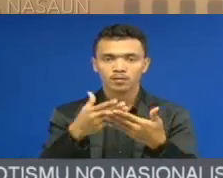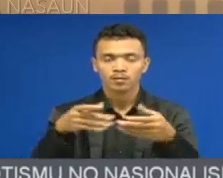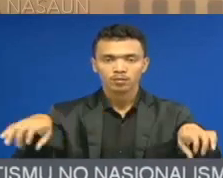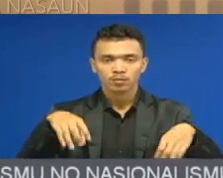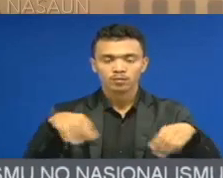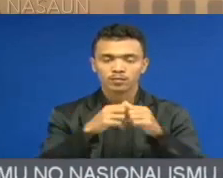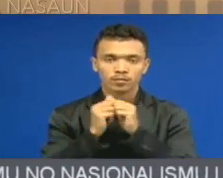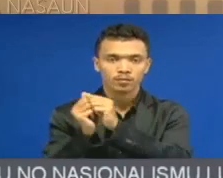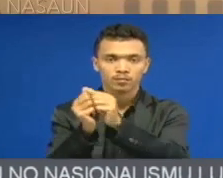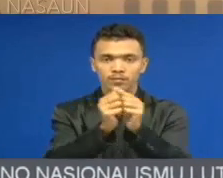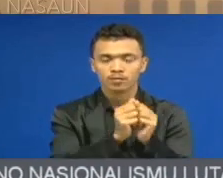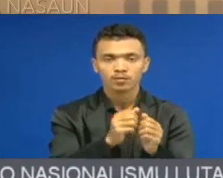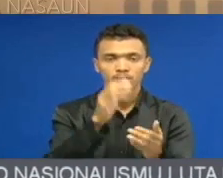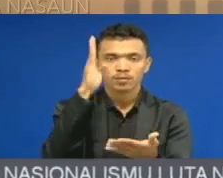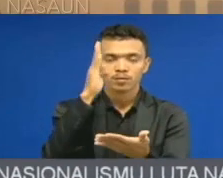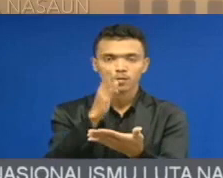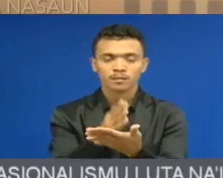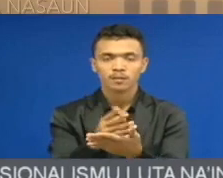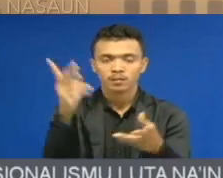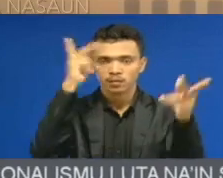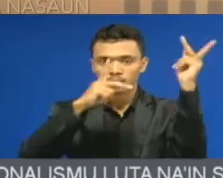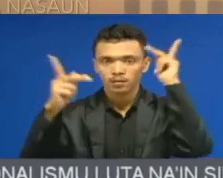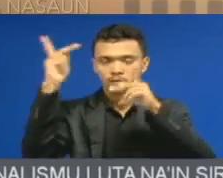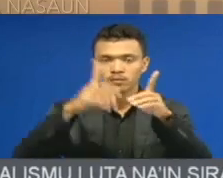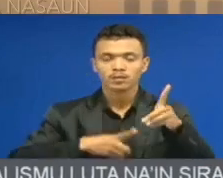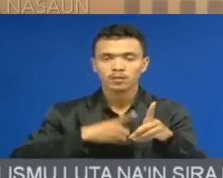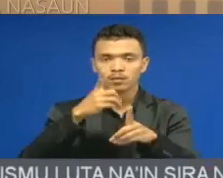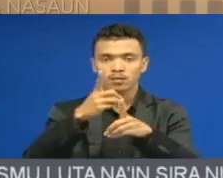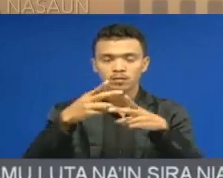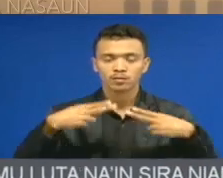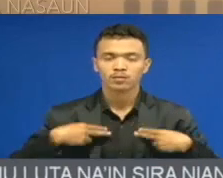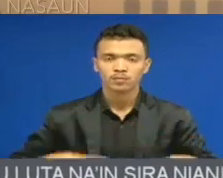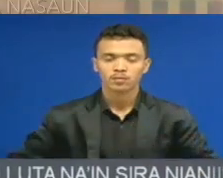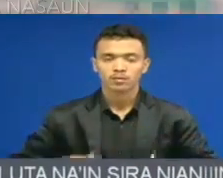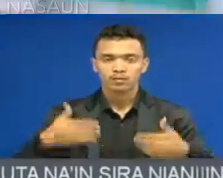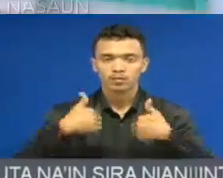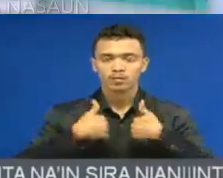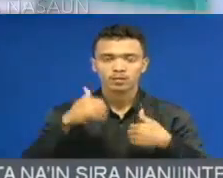hamutu combate caso violação de direitos humanos e a Ásia Pacífico.